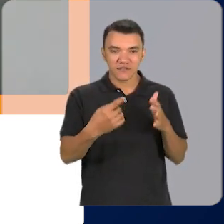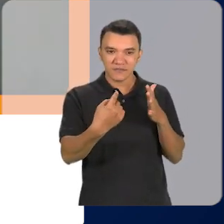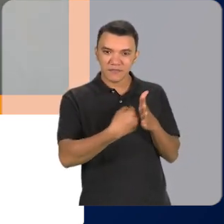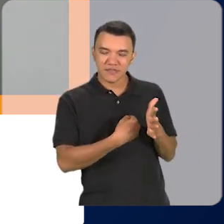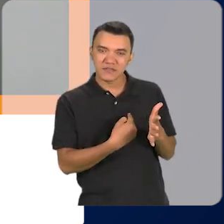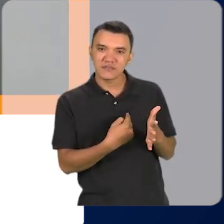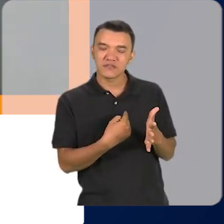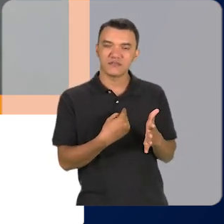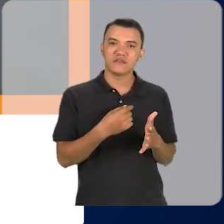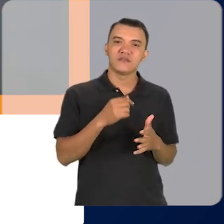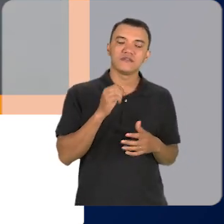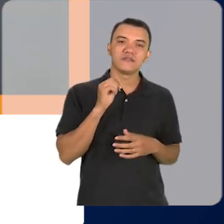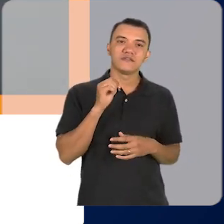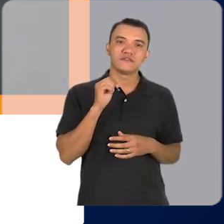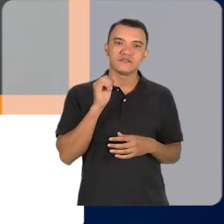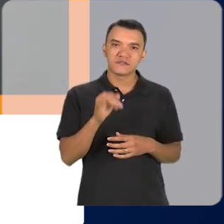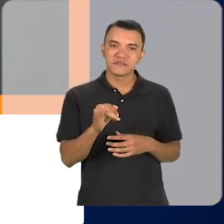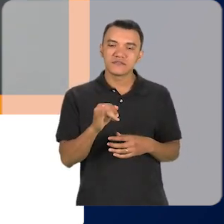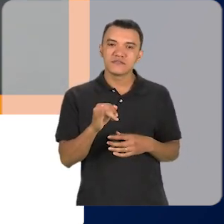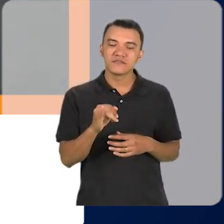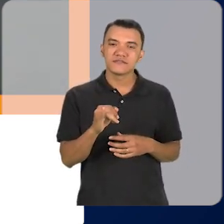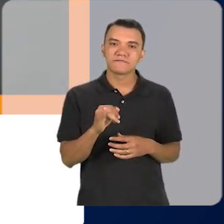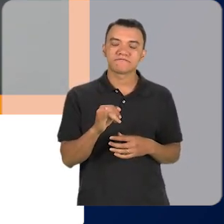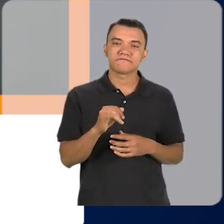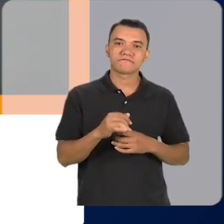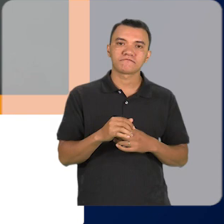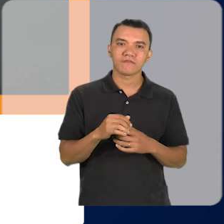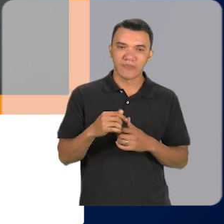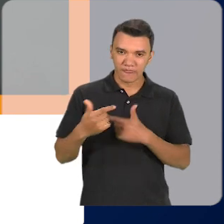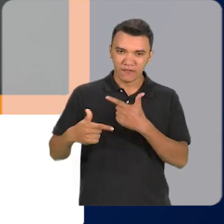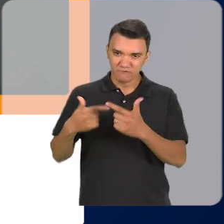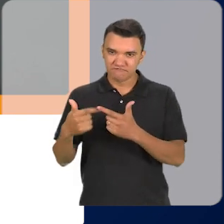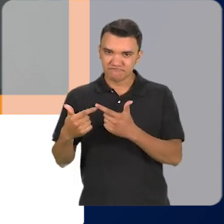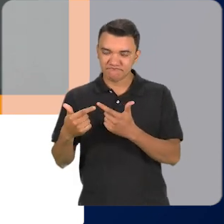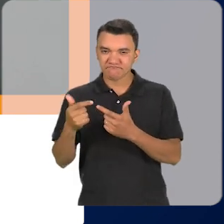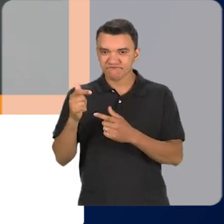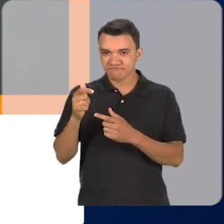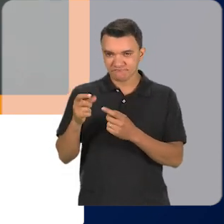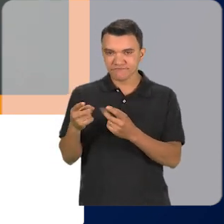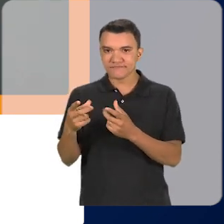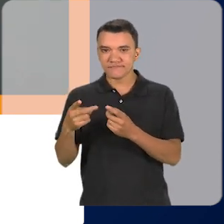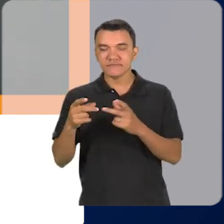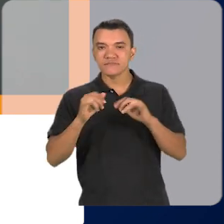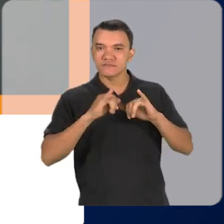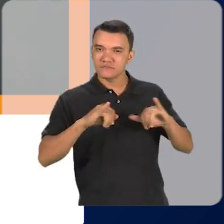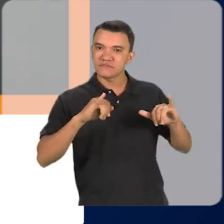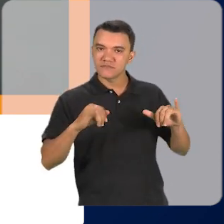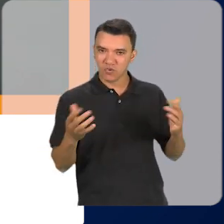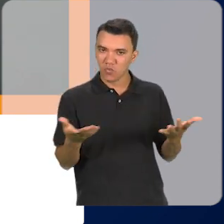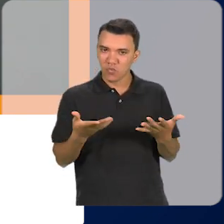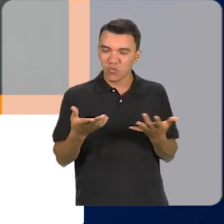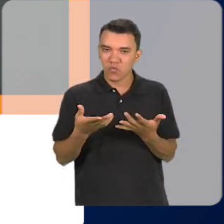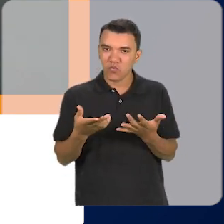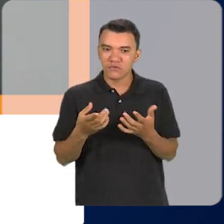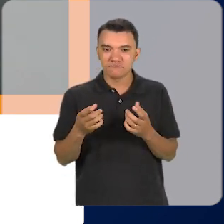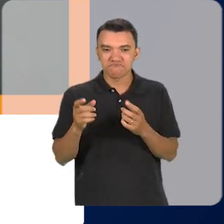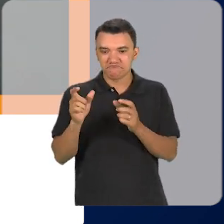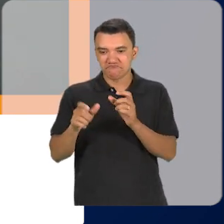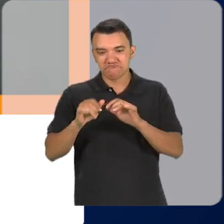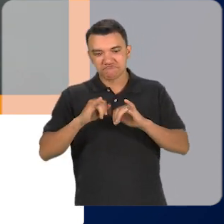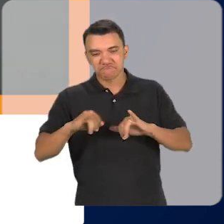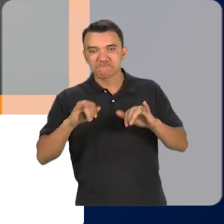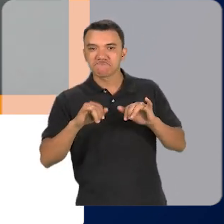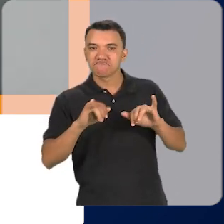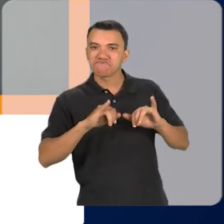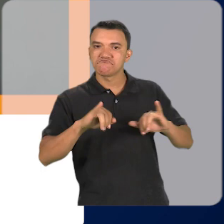pergunta sobre essa atividade dos pregoeiros, né, nos dias atuais, de expor,